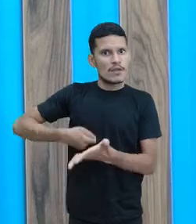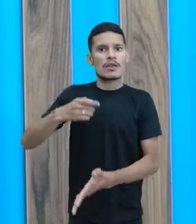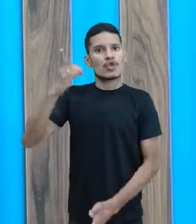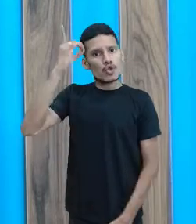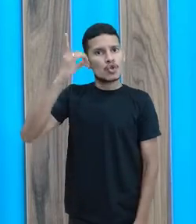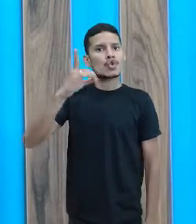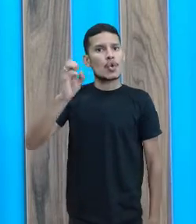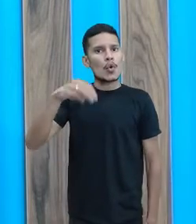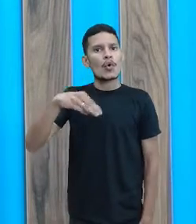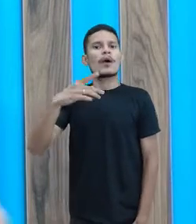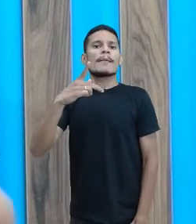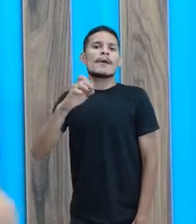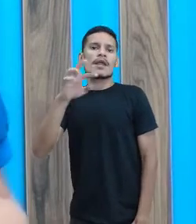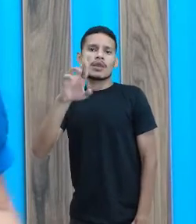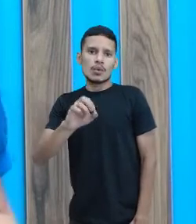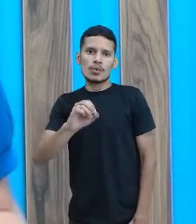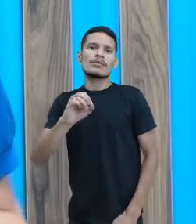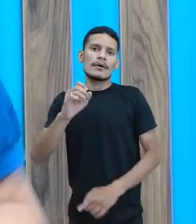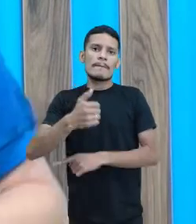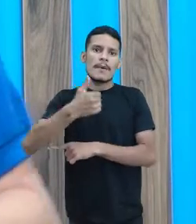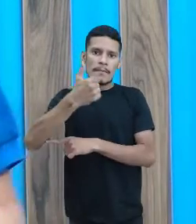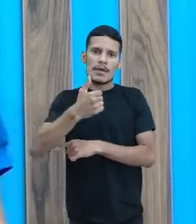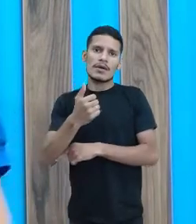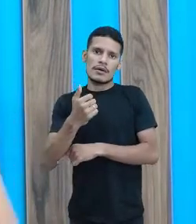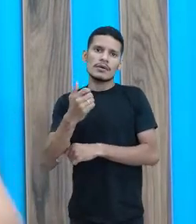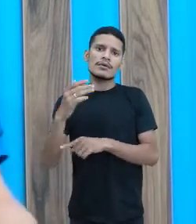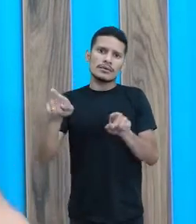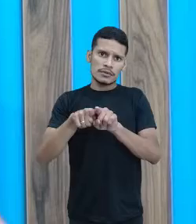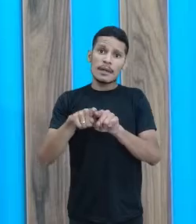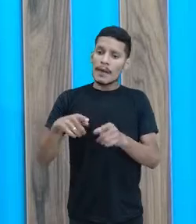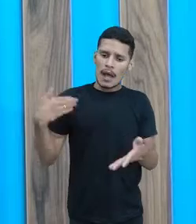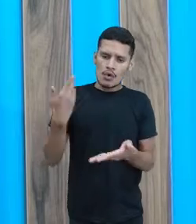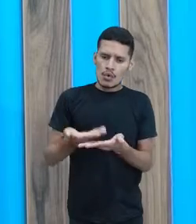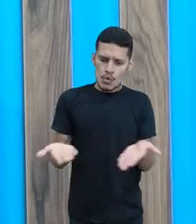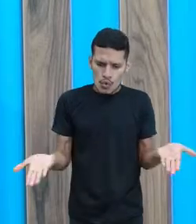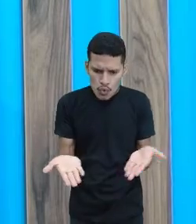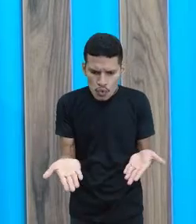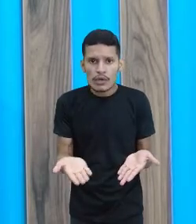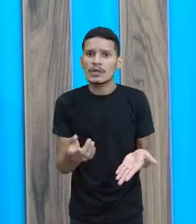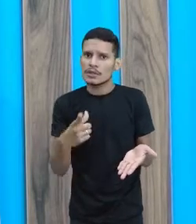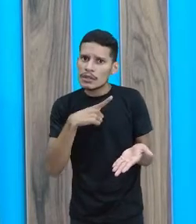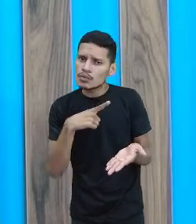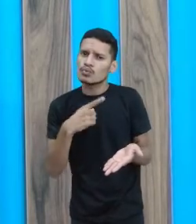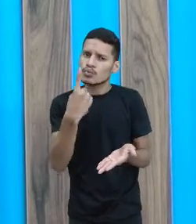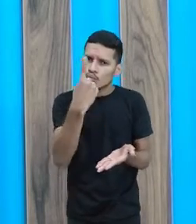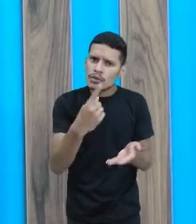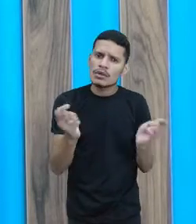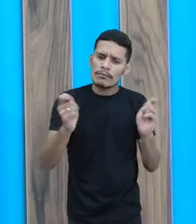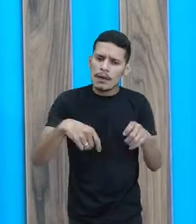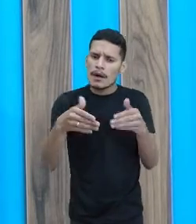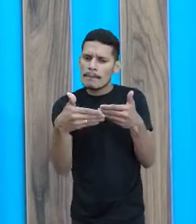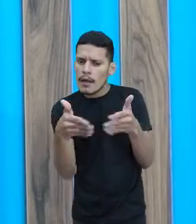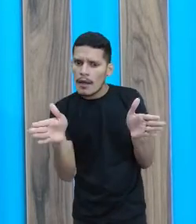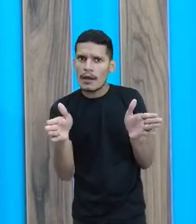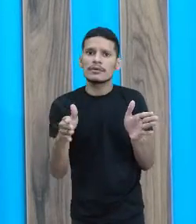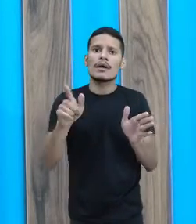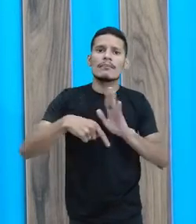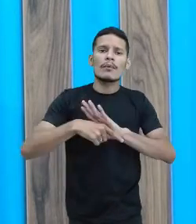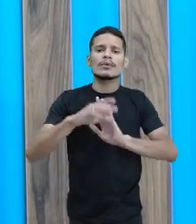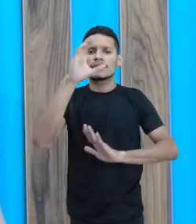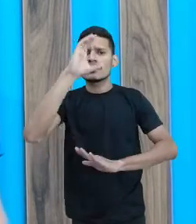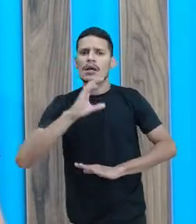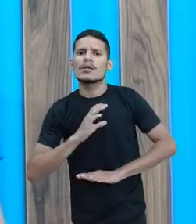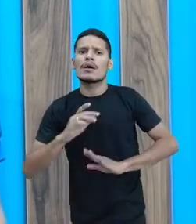I, até a mais recente, que é a Constituição Democrática, né, bem aberta, né, que é a Constituição Cidadã